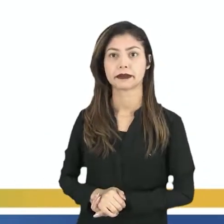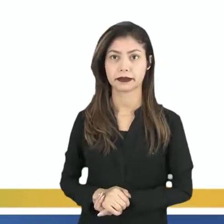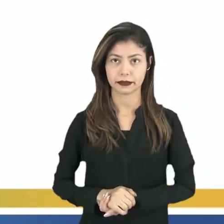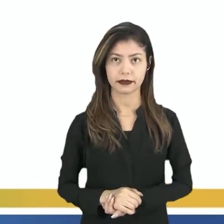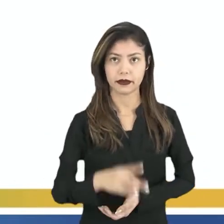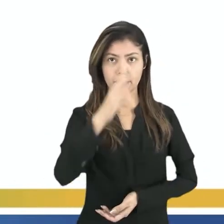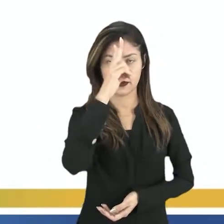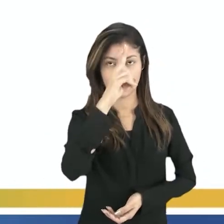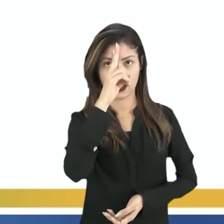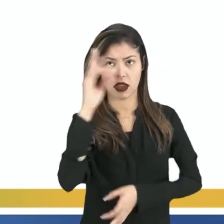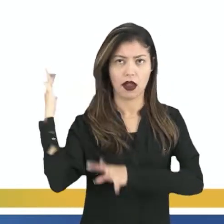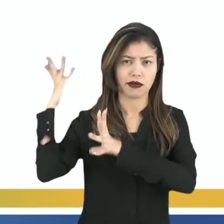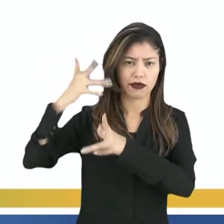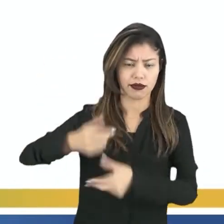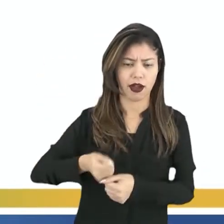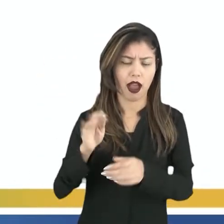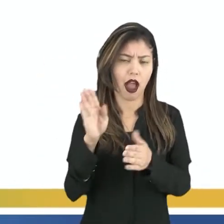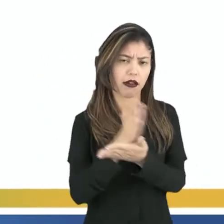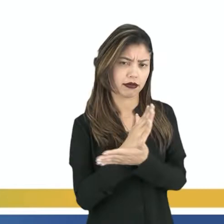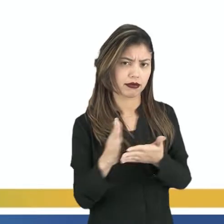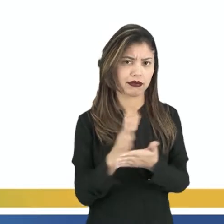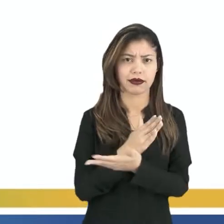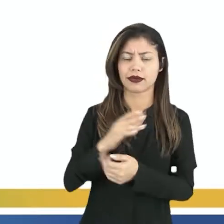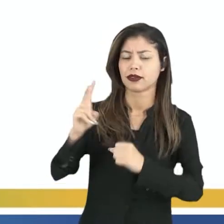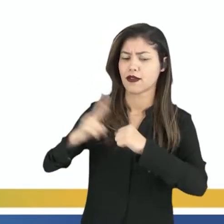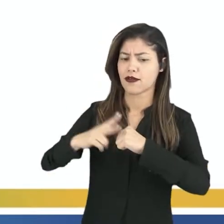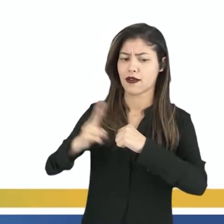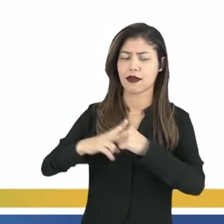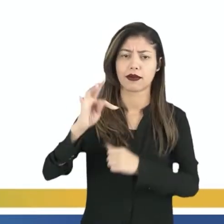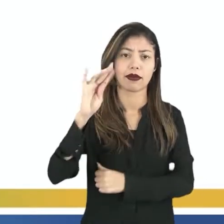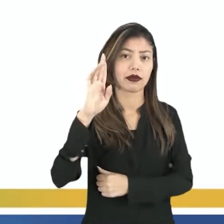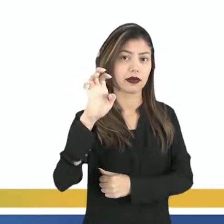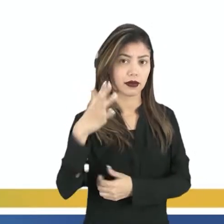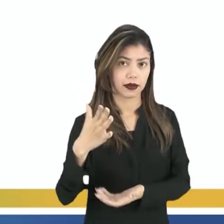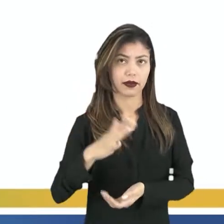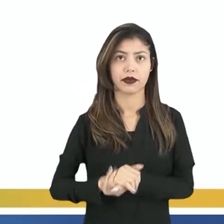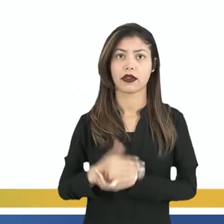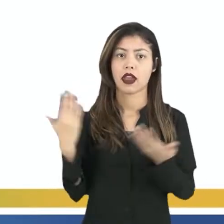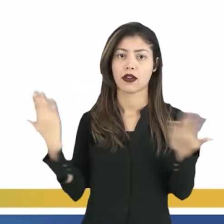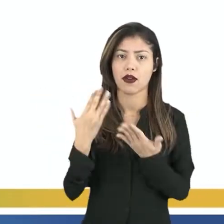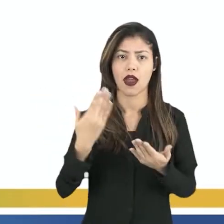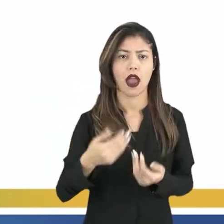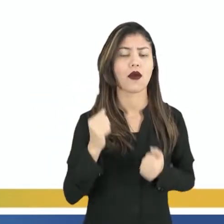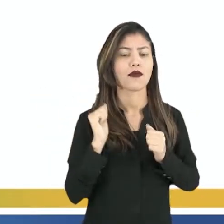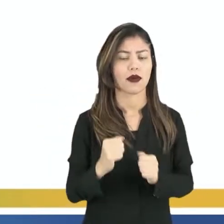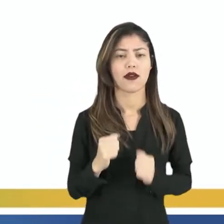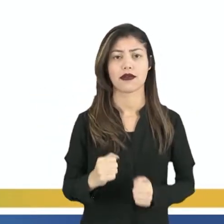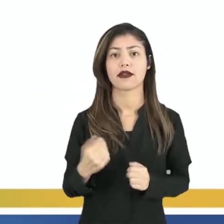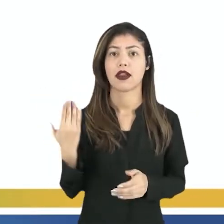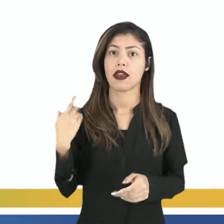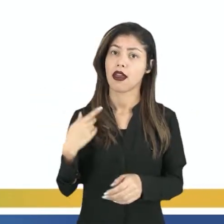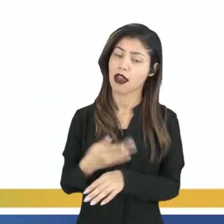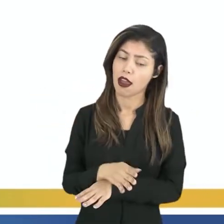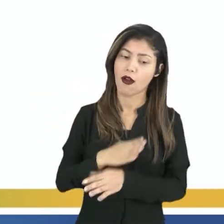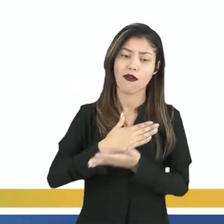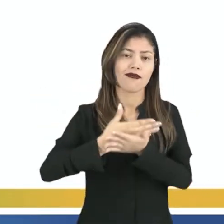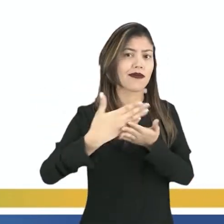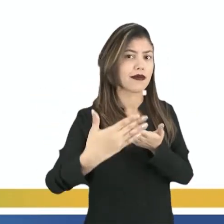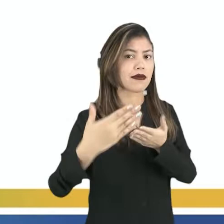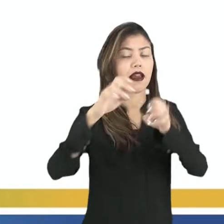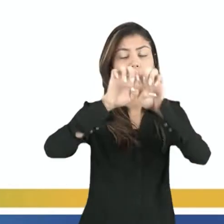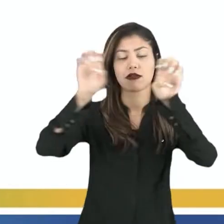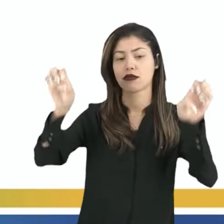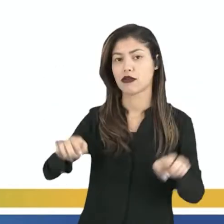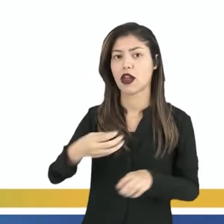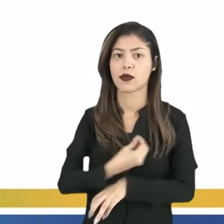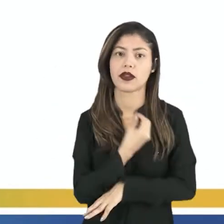nós relembramos aí os pronomes, relembramos as conjugações do verbo to be, agora vocês estão prontos para a gente introduzir a nossa estrutura